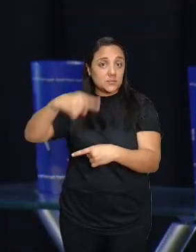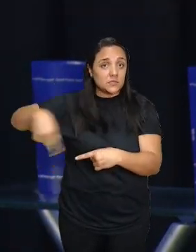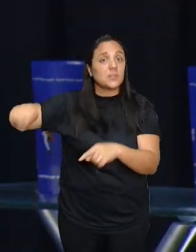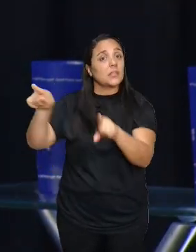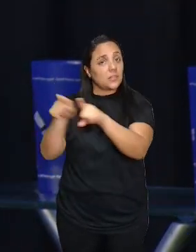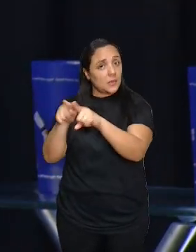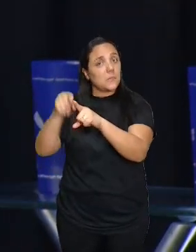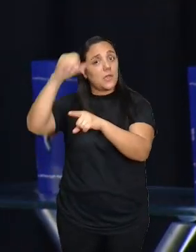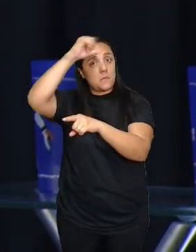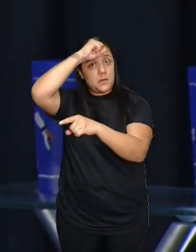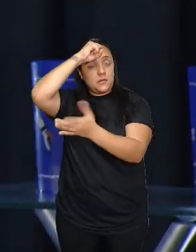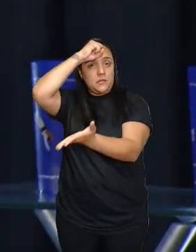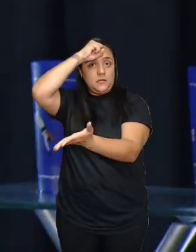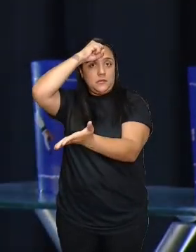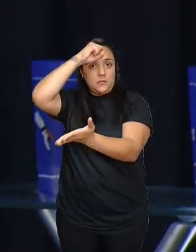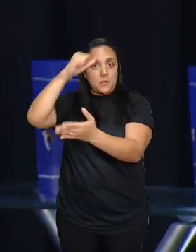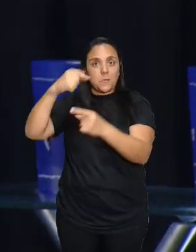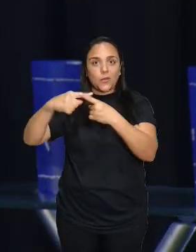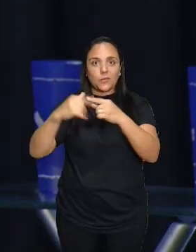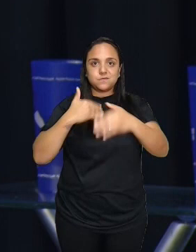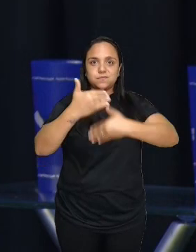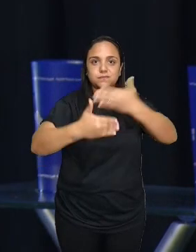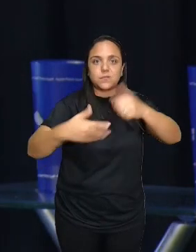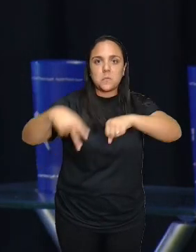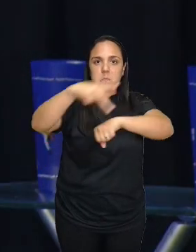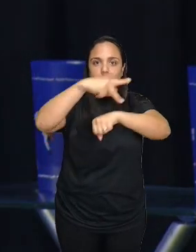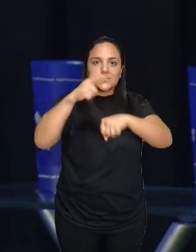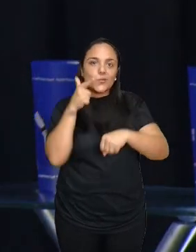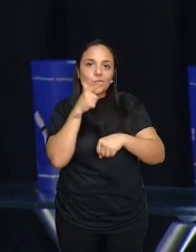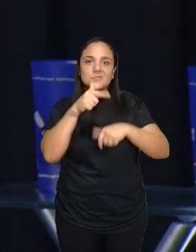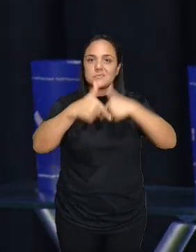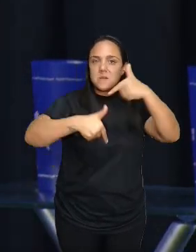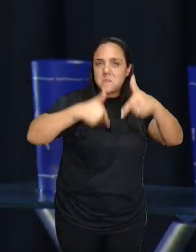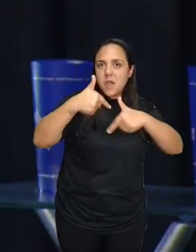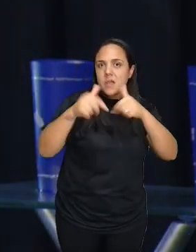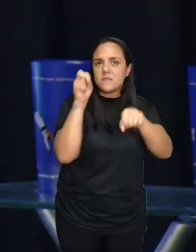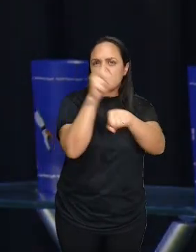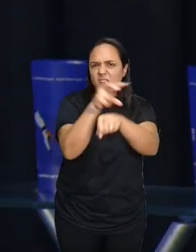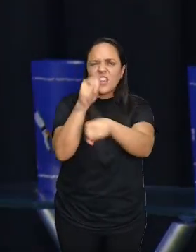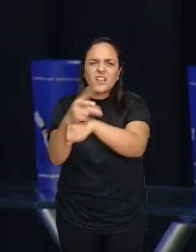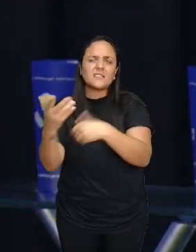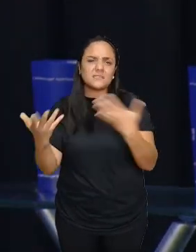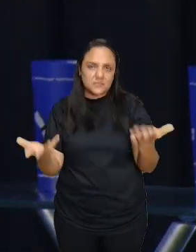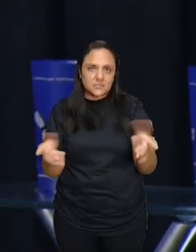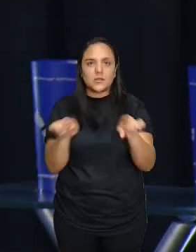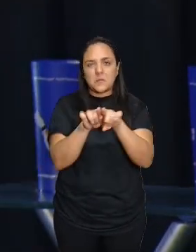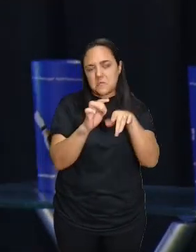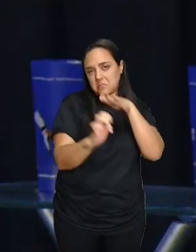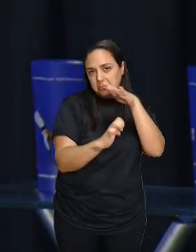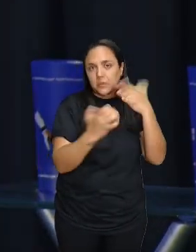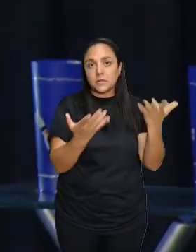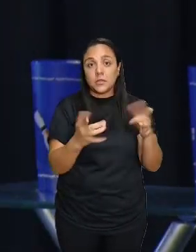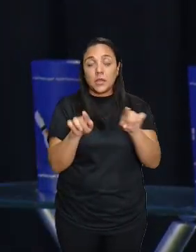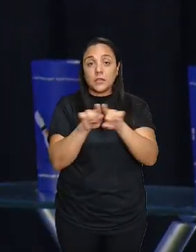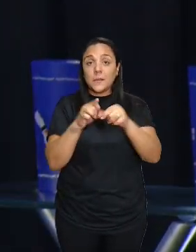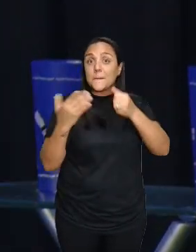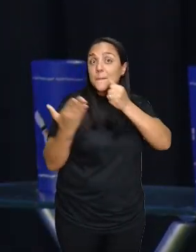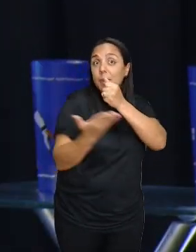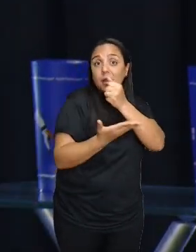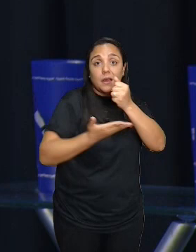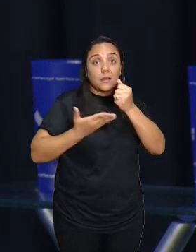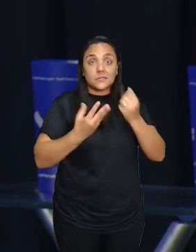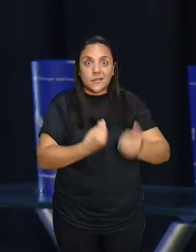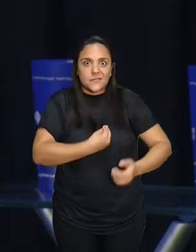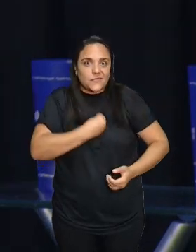desenvolvimento do país, para conseguir trabalho, para empreender e tudo isso, né? Então, tem uma questão básica aí de